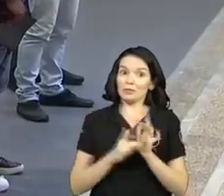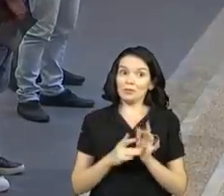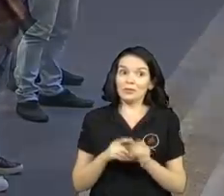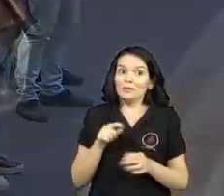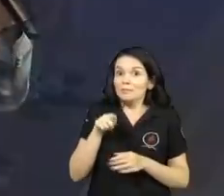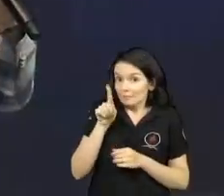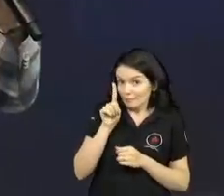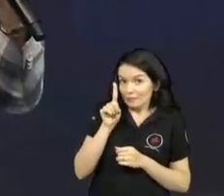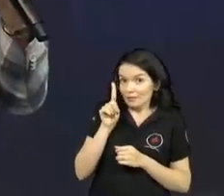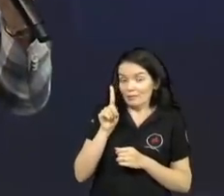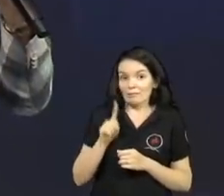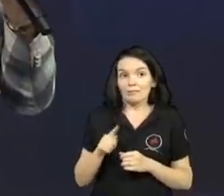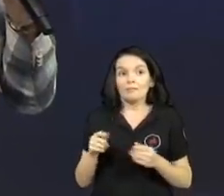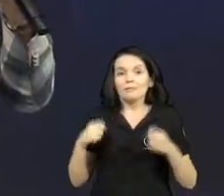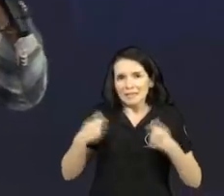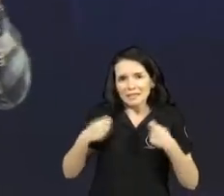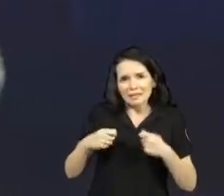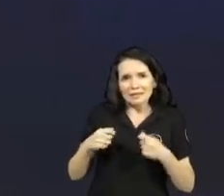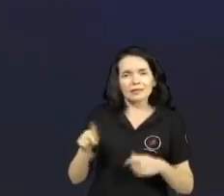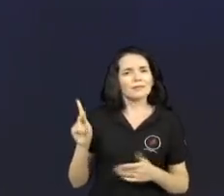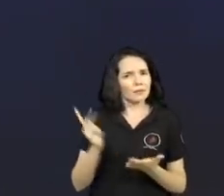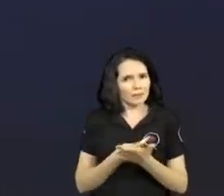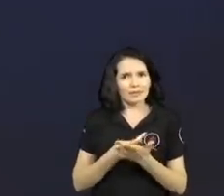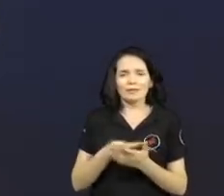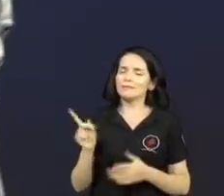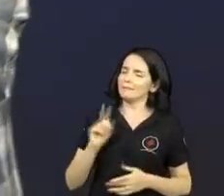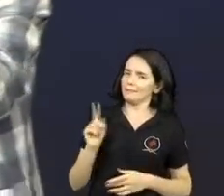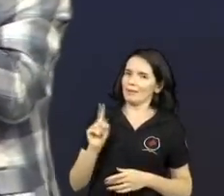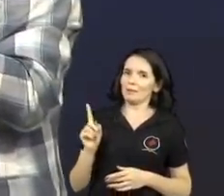Precisa disso? Claro que não.